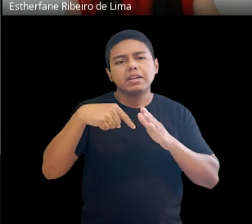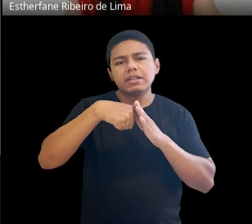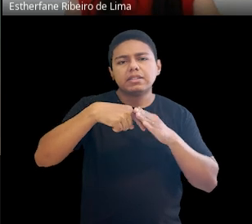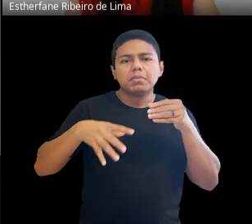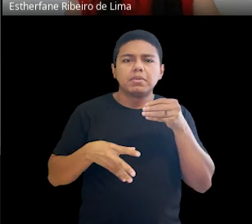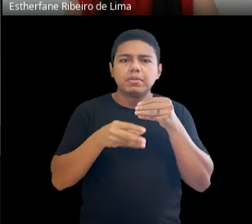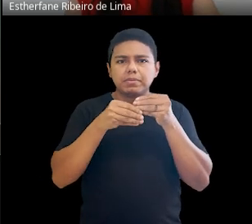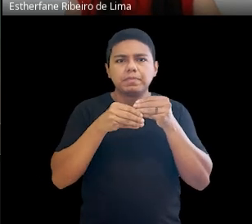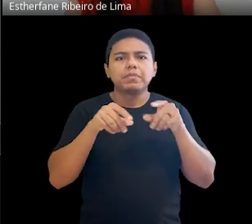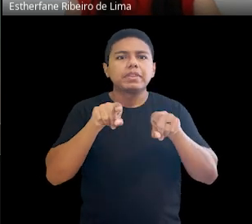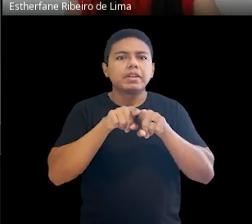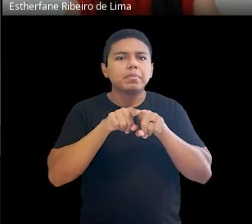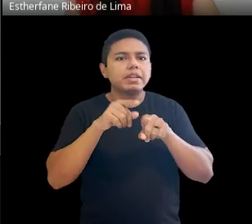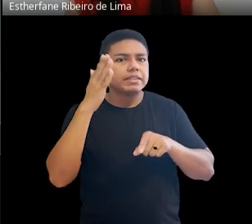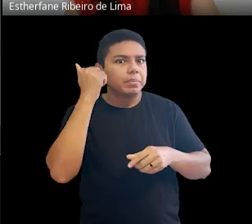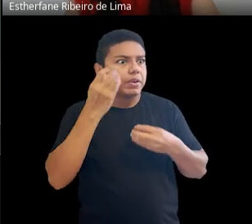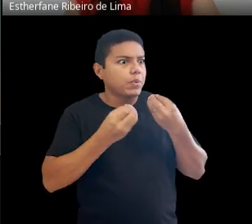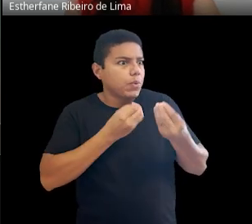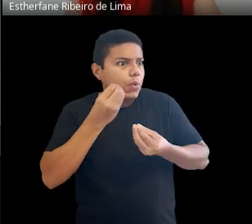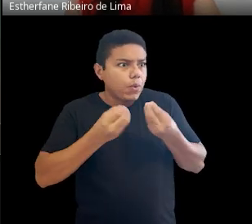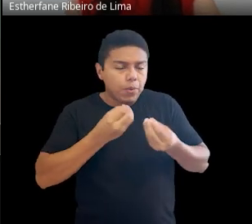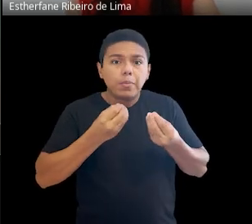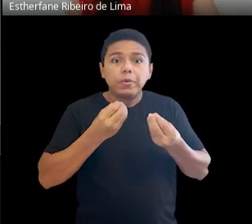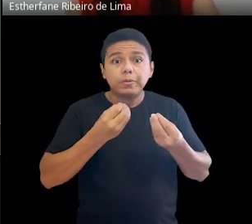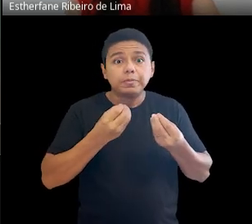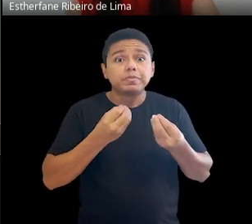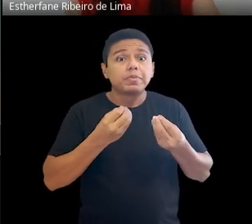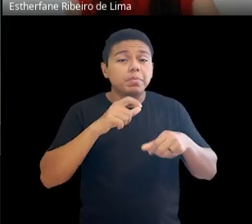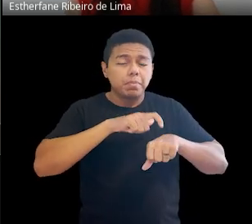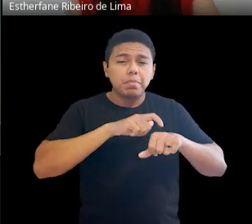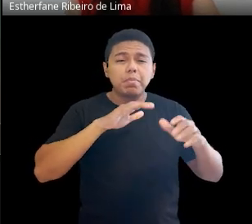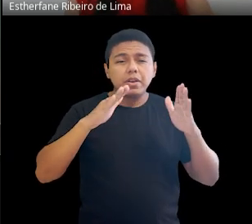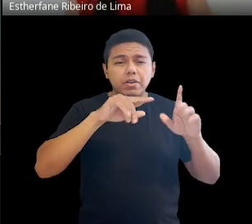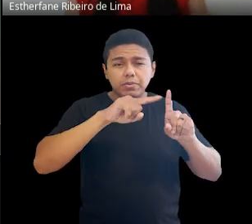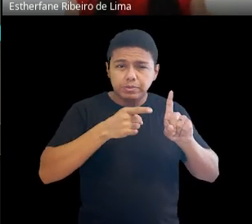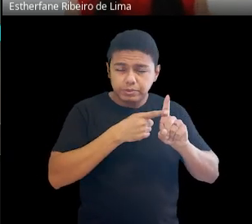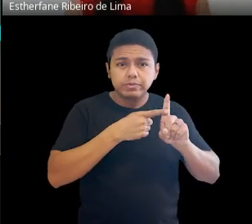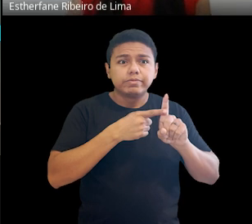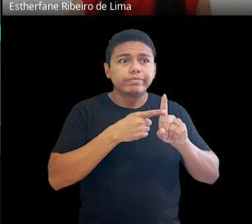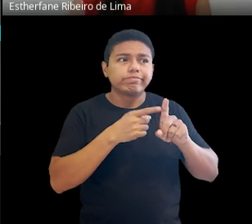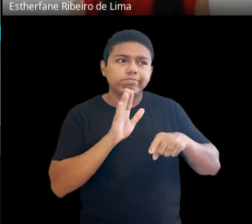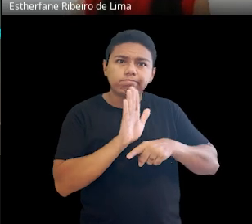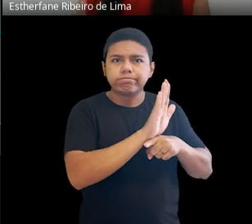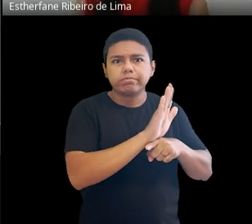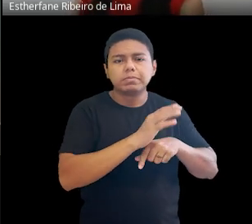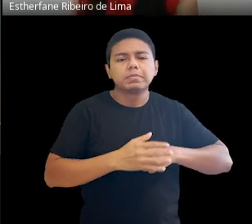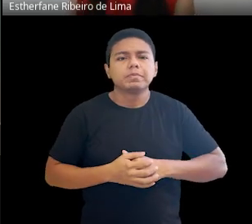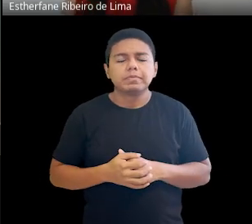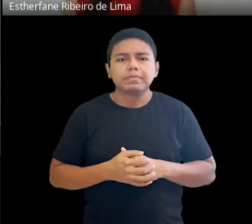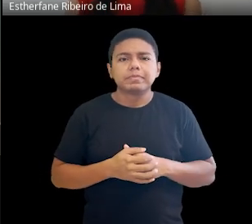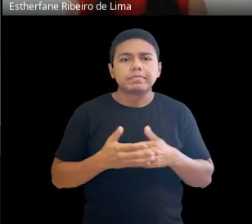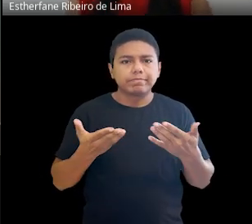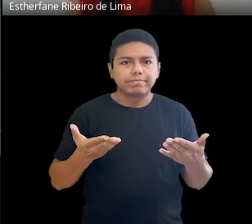a parametrização para a distribuição dos atendimentos durante a gestação e o puerpério. Bom, o ciclo de atendimento